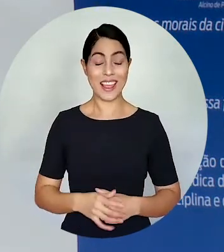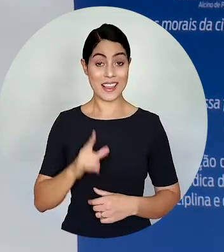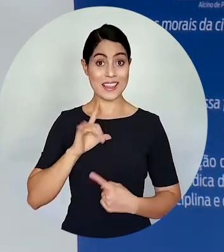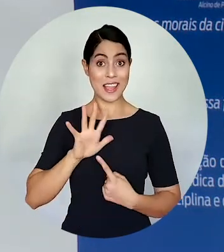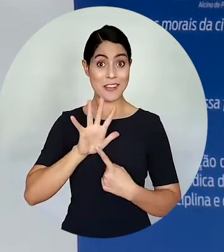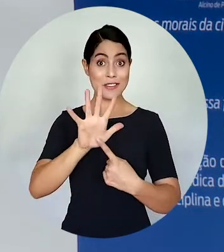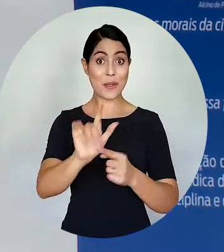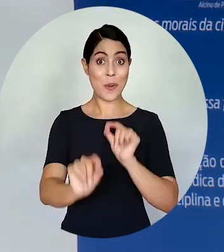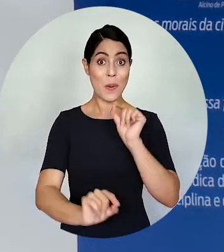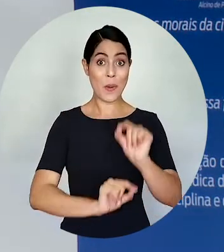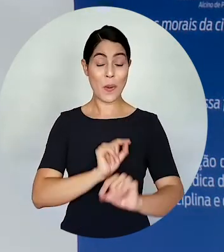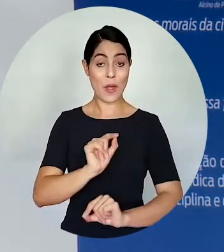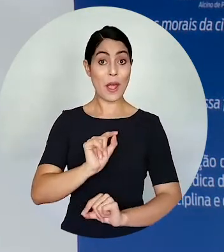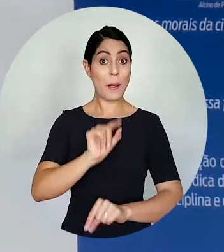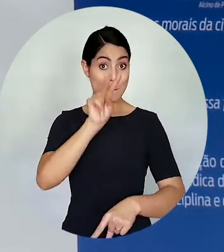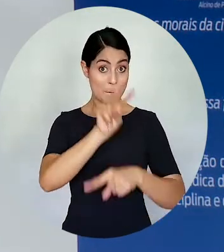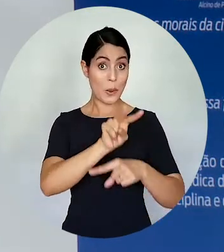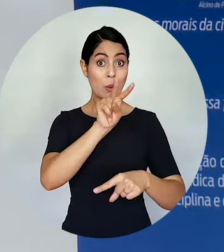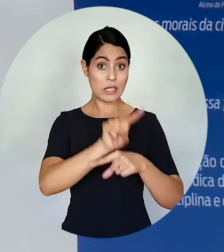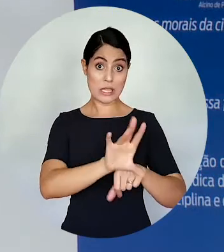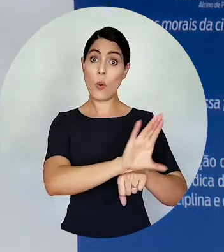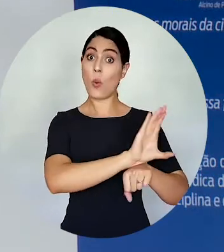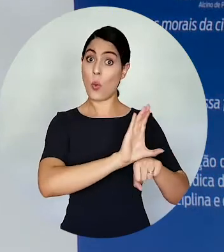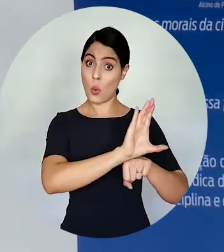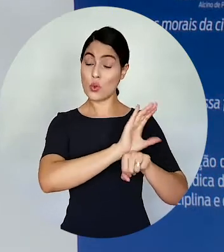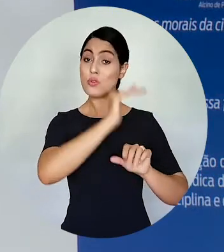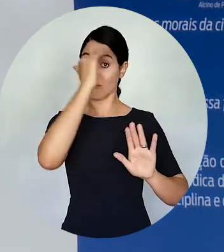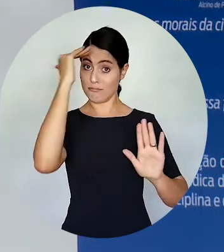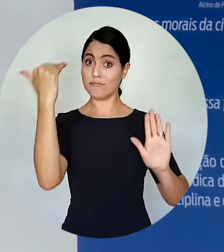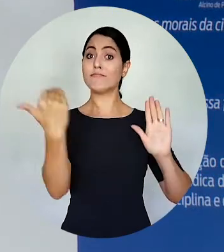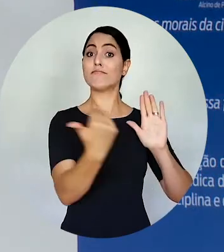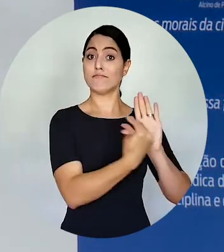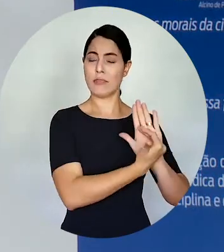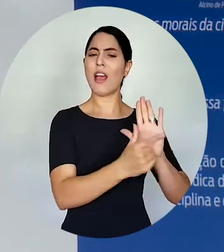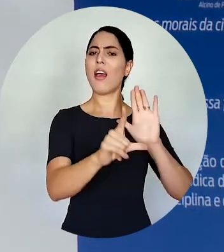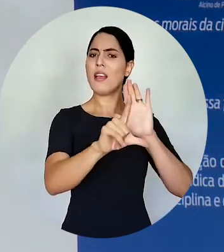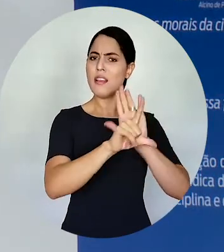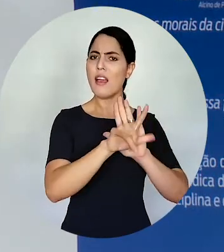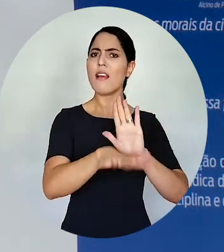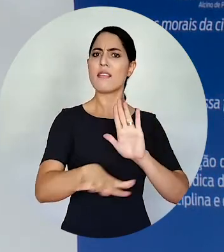e destacou a proteção constitucional e as leis que regem o meio